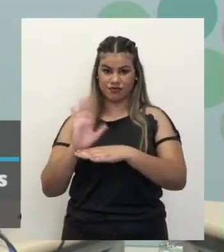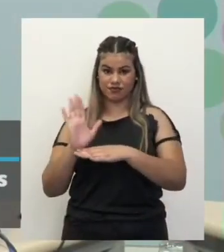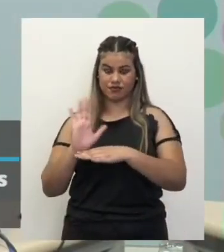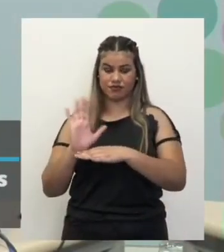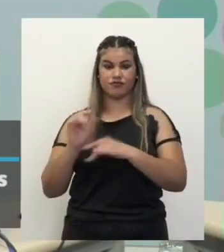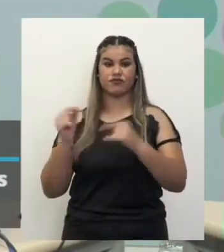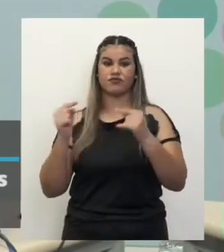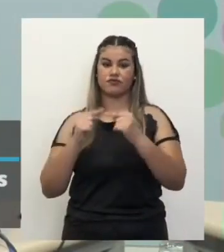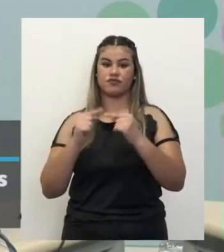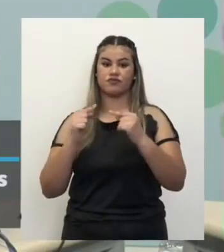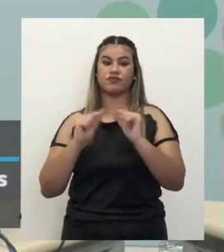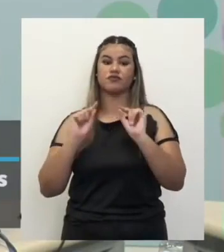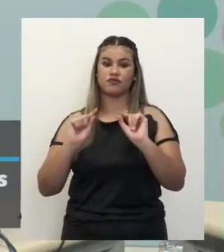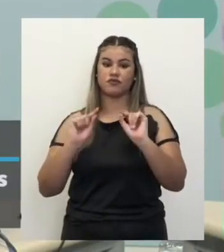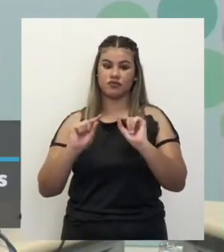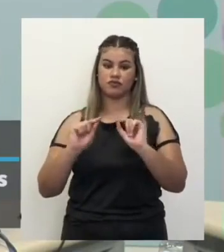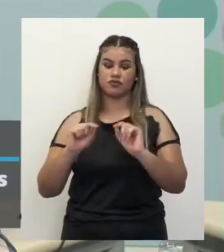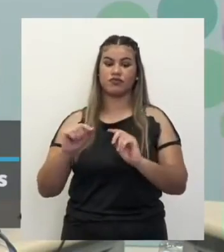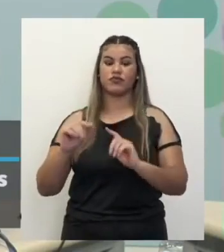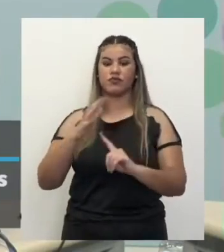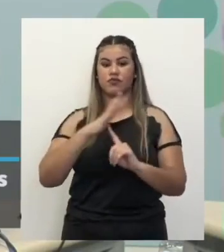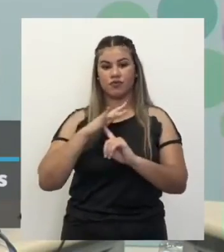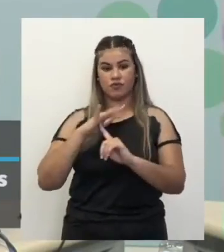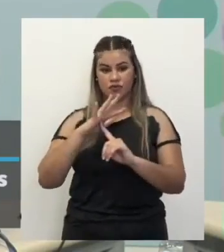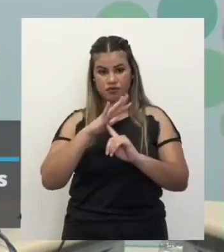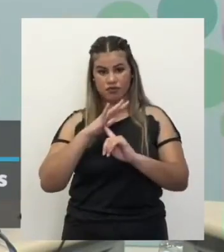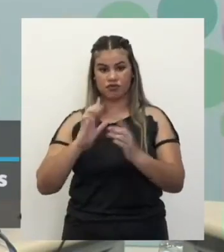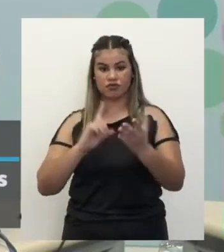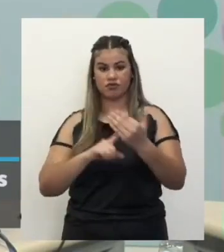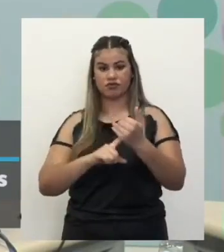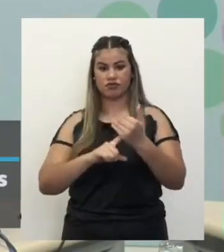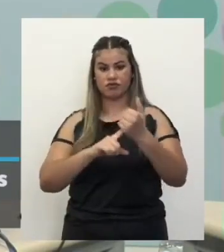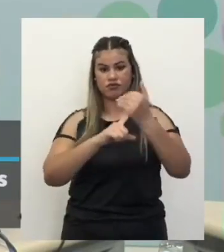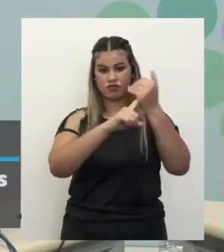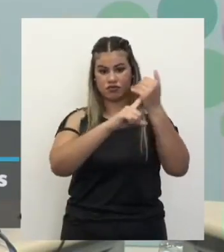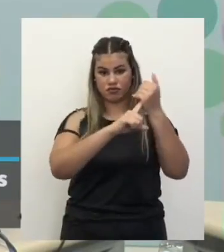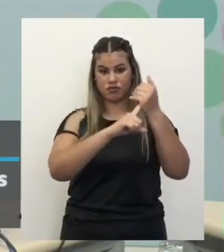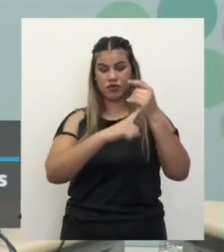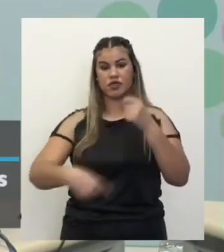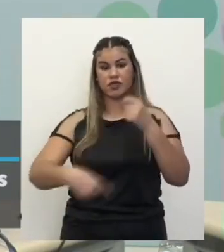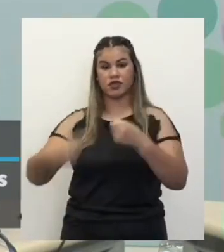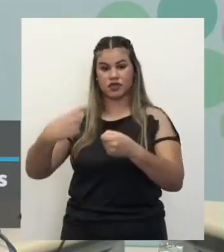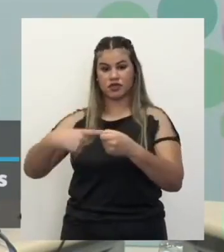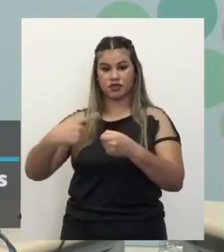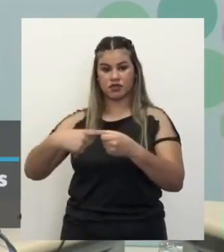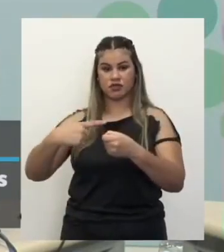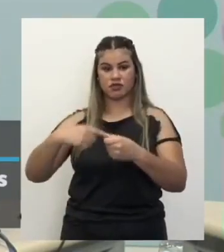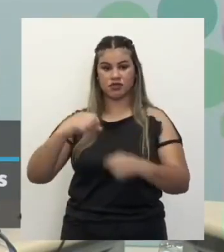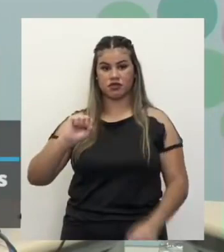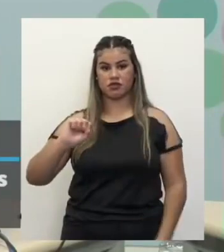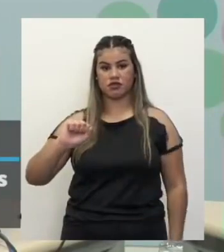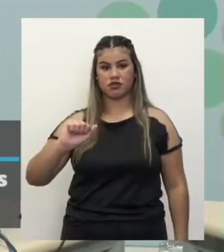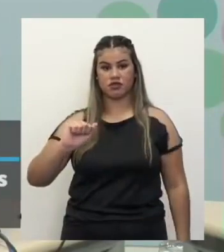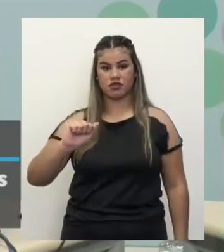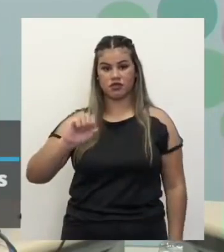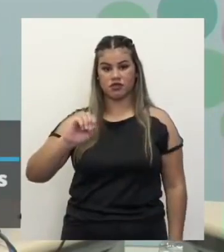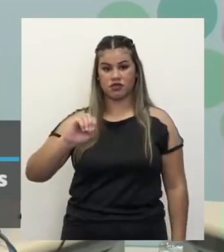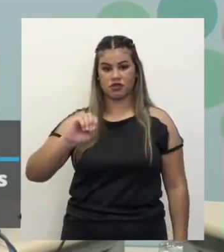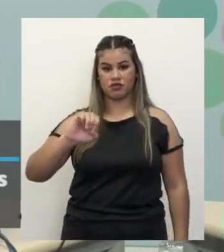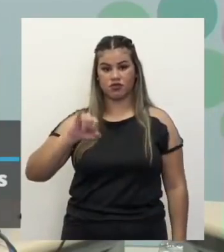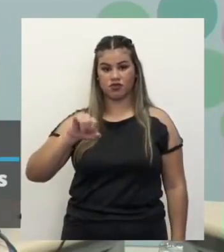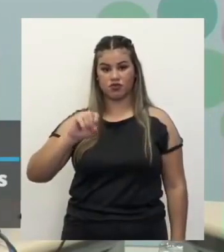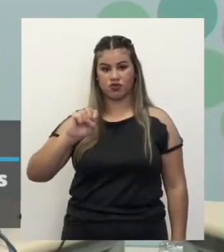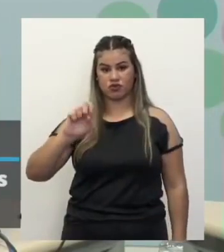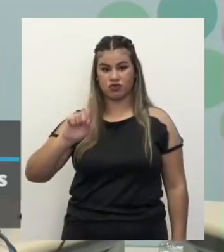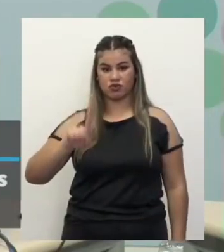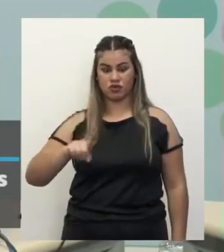que fala sobre o Parque Tecnológico, né, um parque tecnológico na cidade de São José dos Campos. Então ele é um vídeo bem